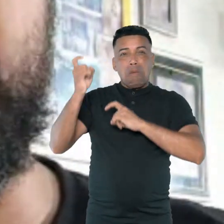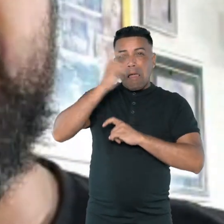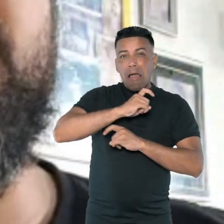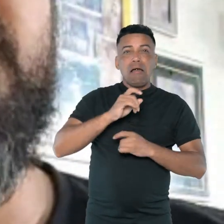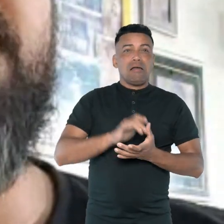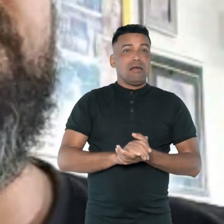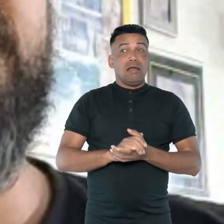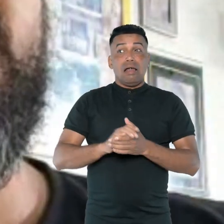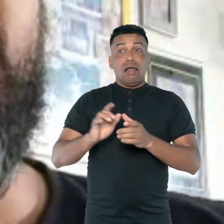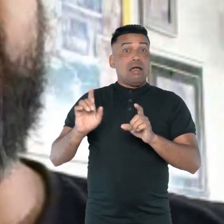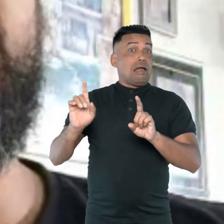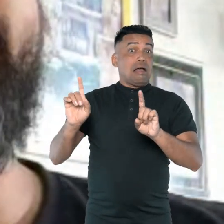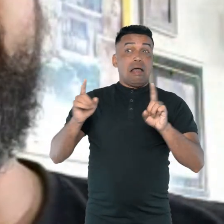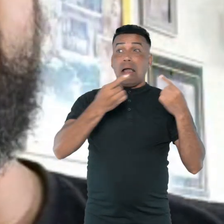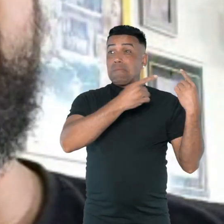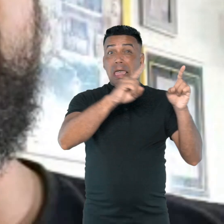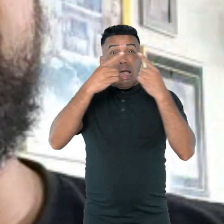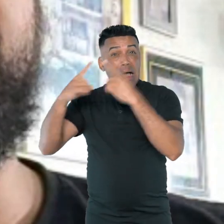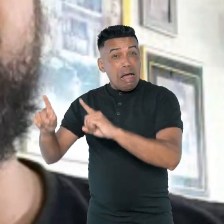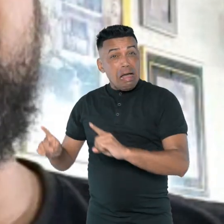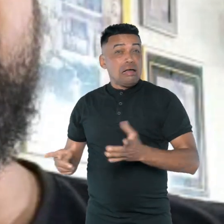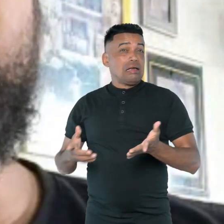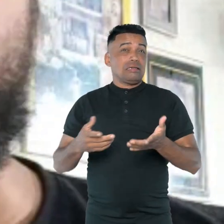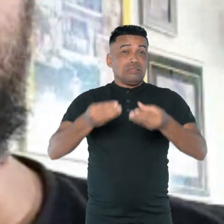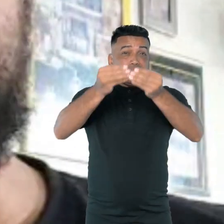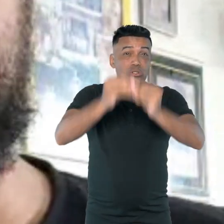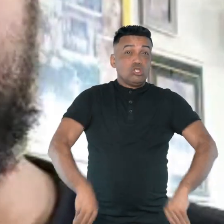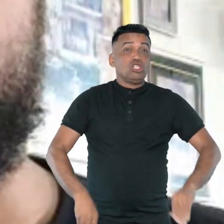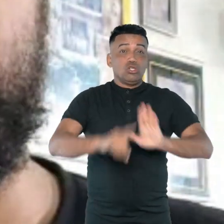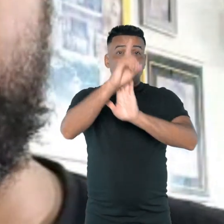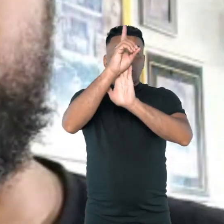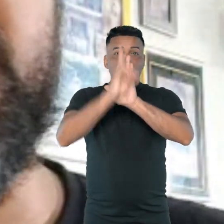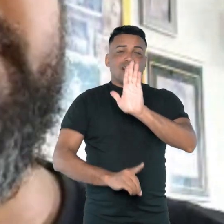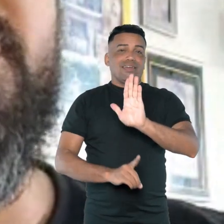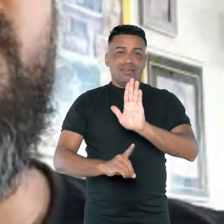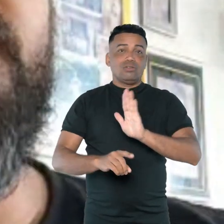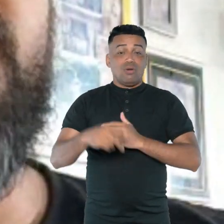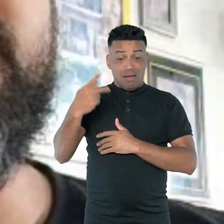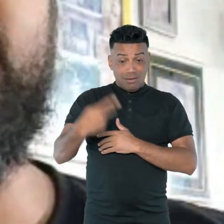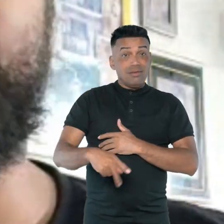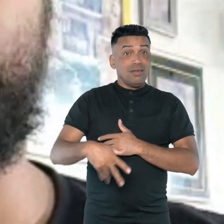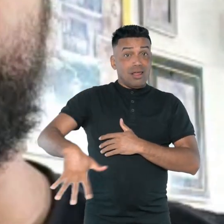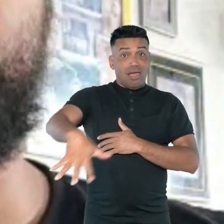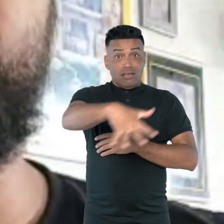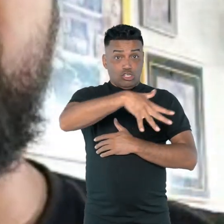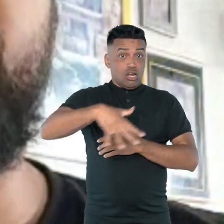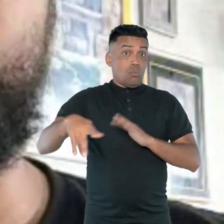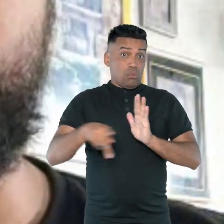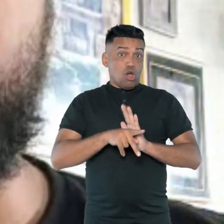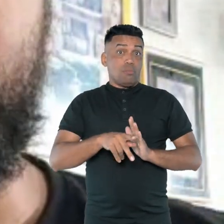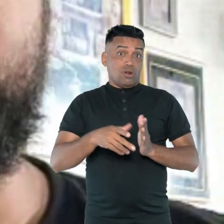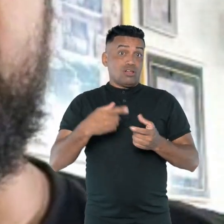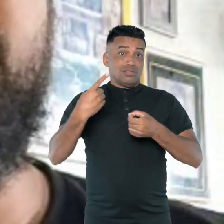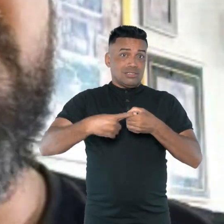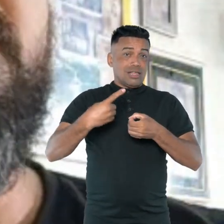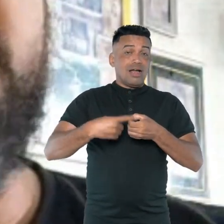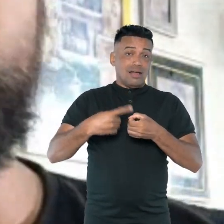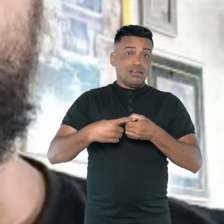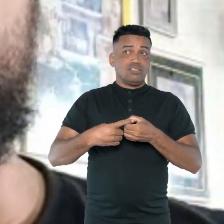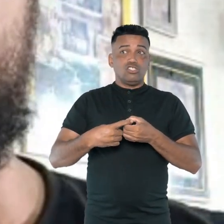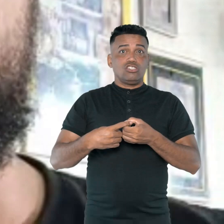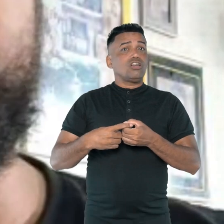ameaça a direitos, né? A gente milita aqui na nossa região pelo acesso aos direitos culturais,